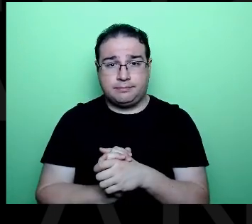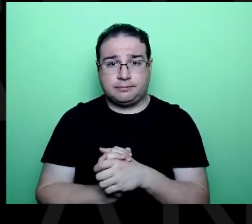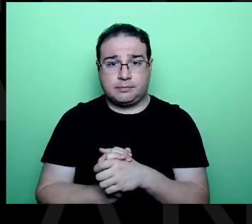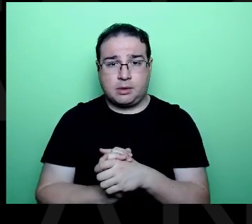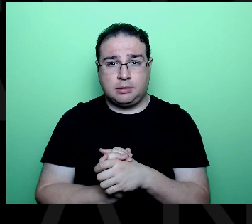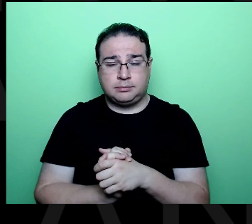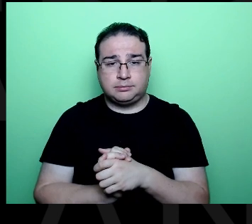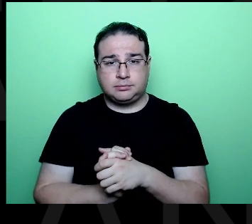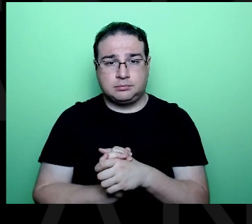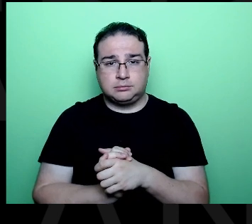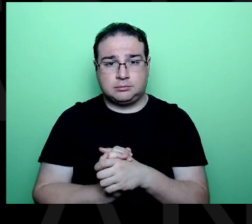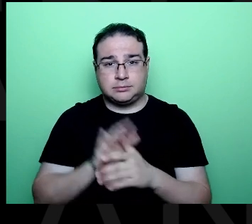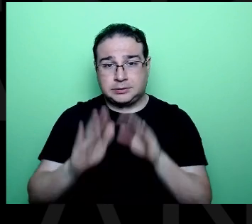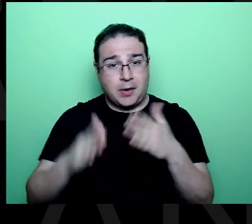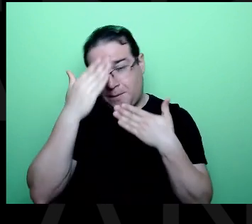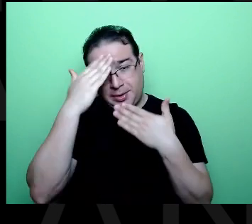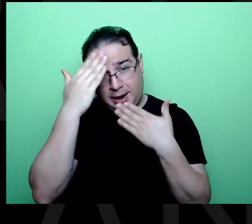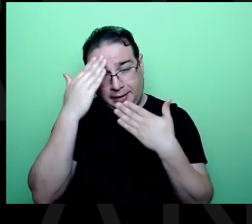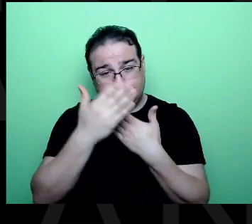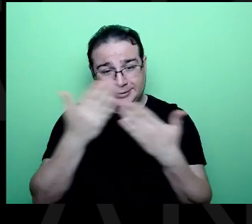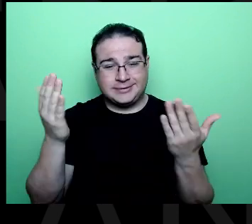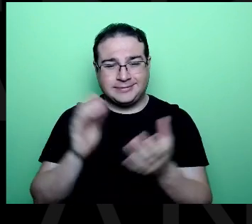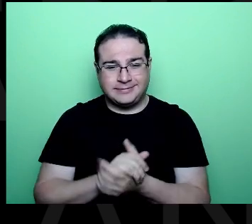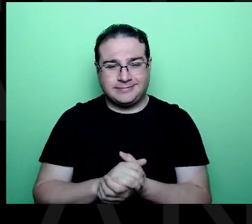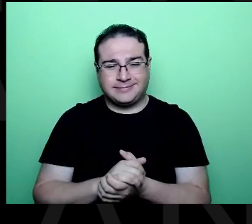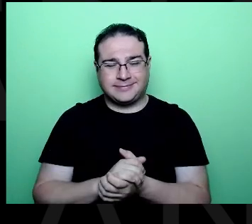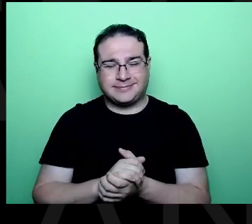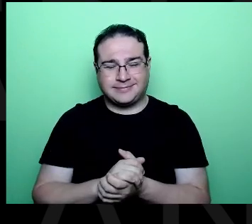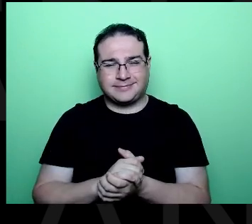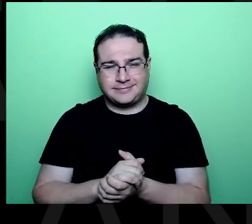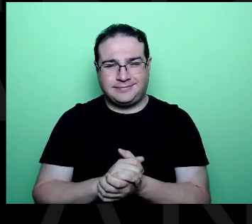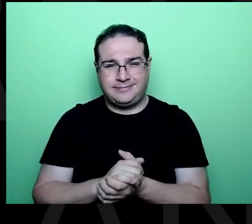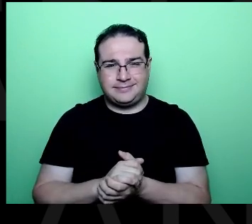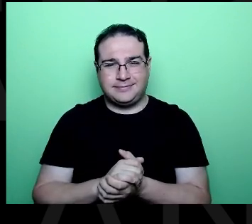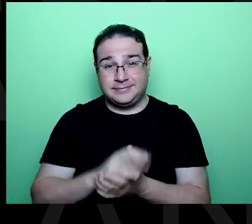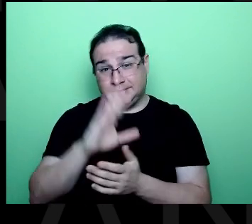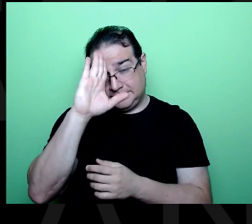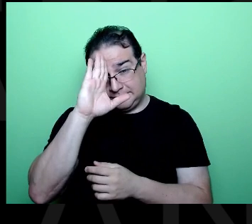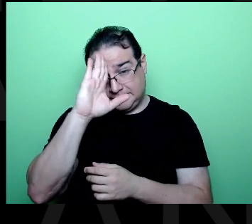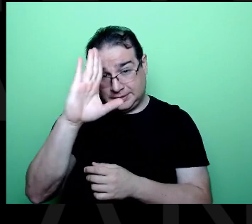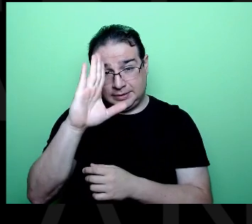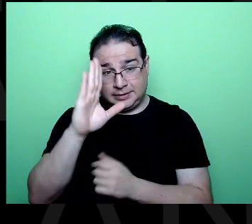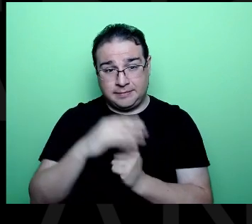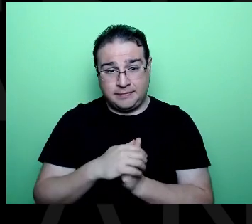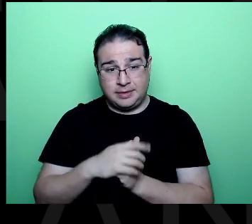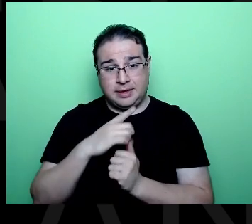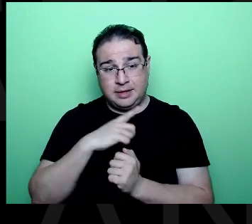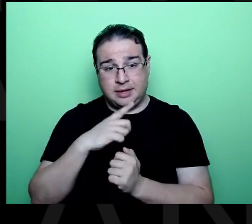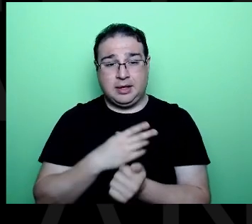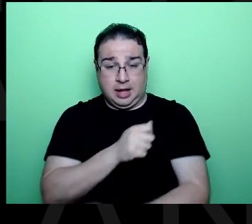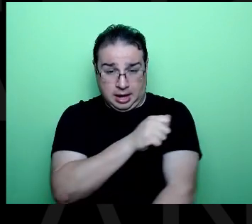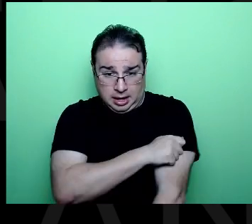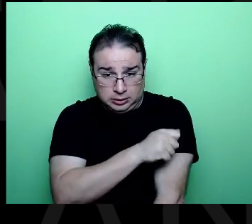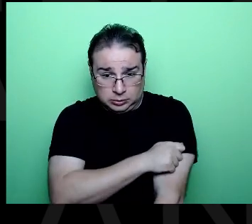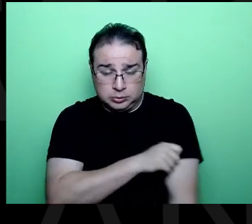e é isso. E muito obrigado a todos e principalmente se tiver estudante